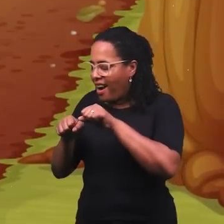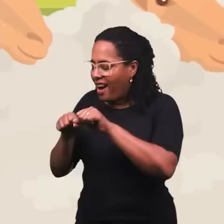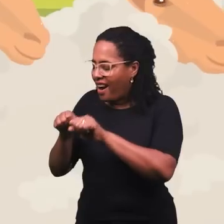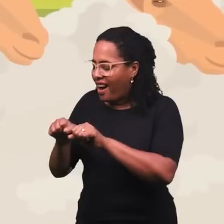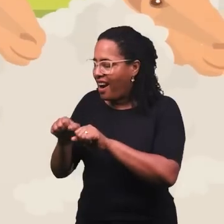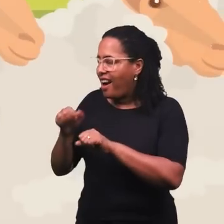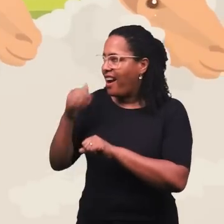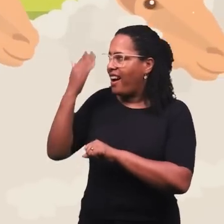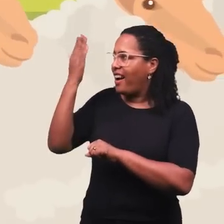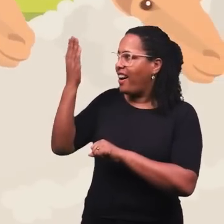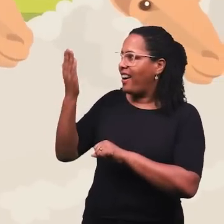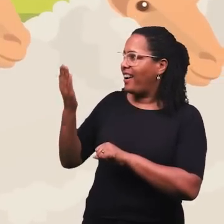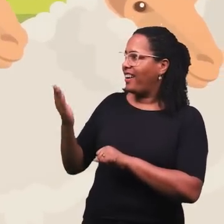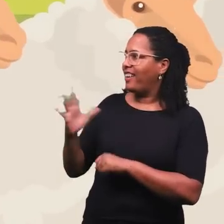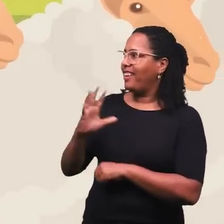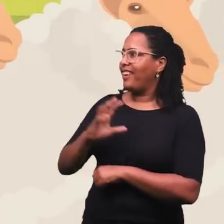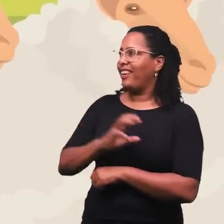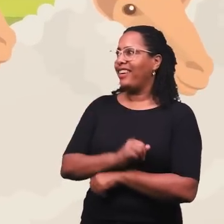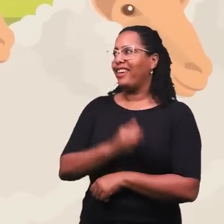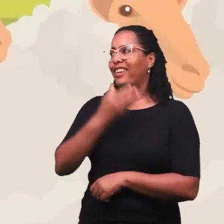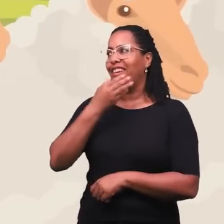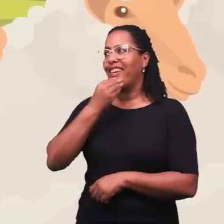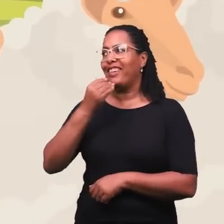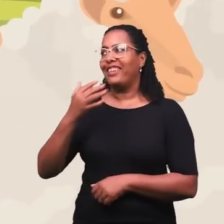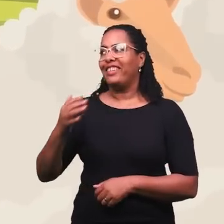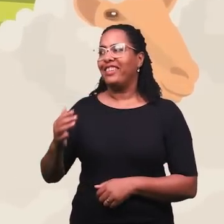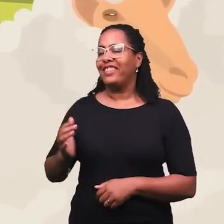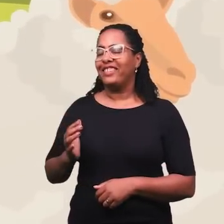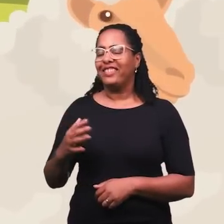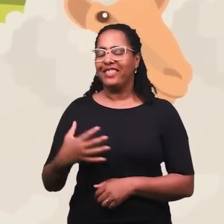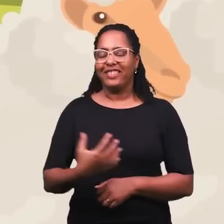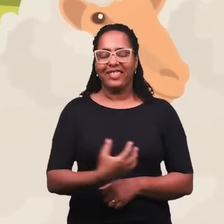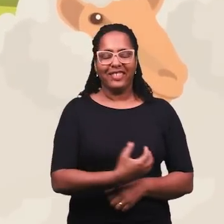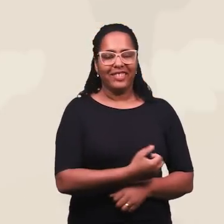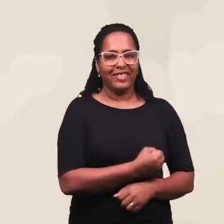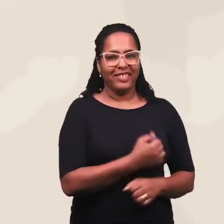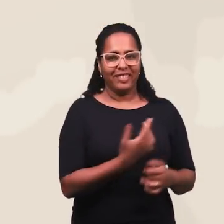andar, é meu amado Salvador,